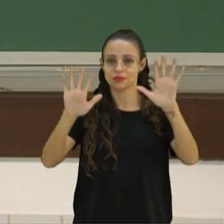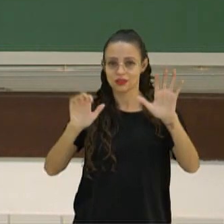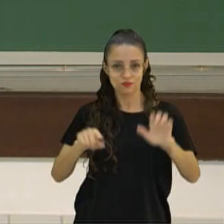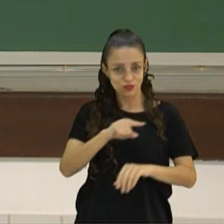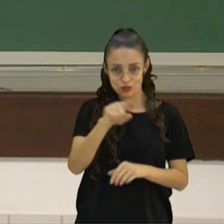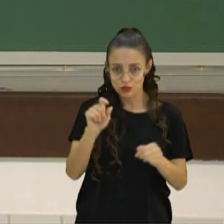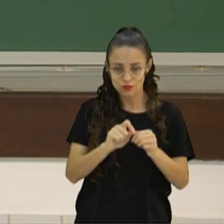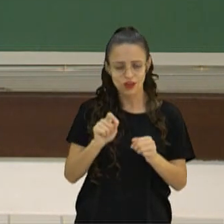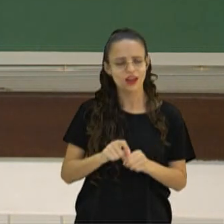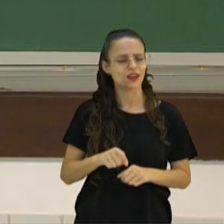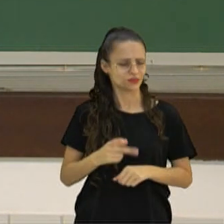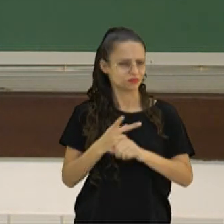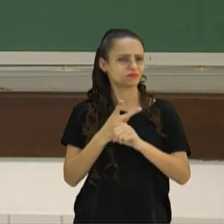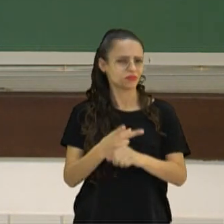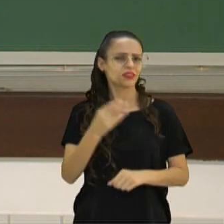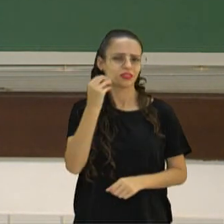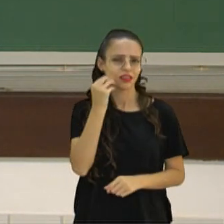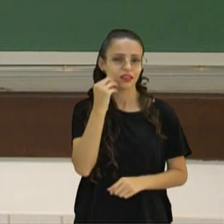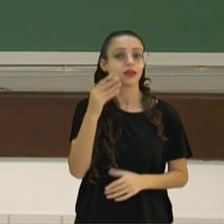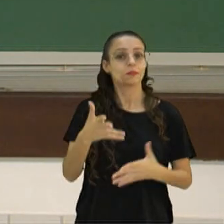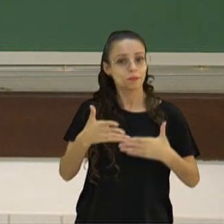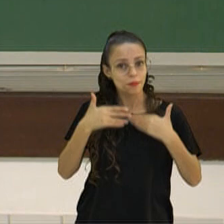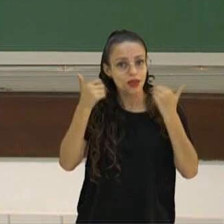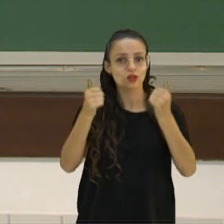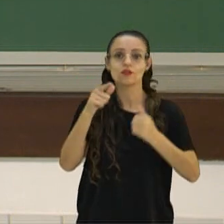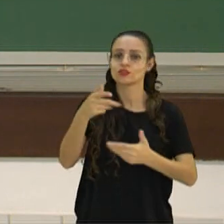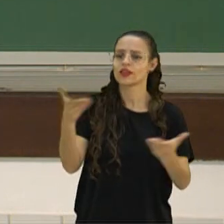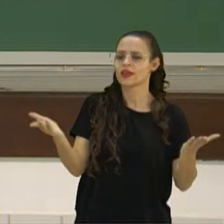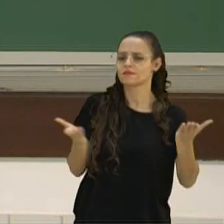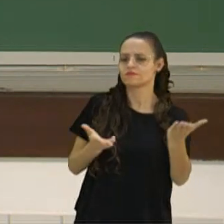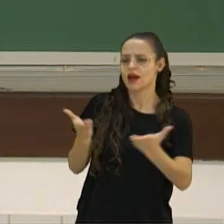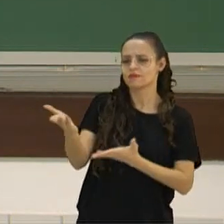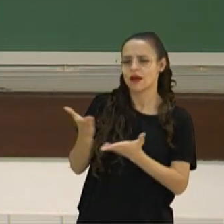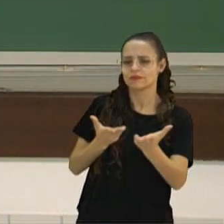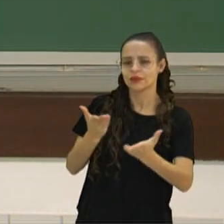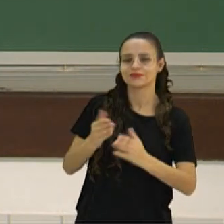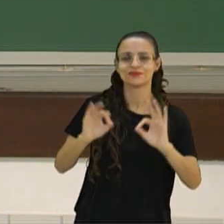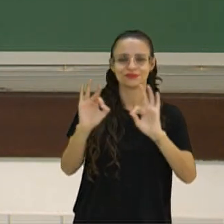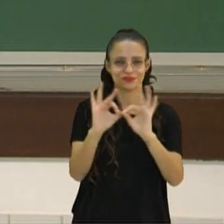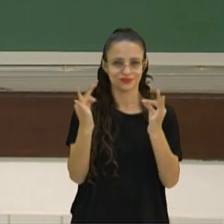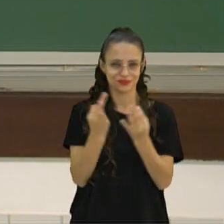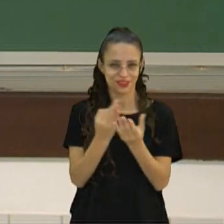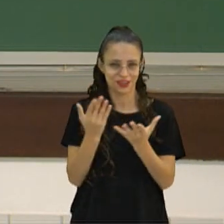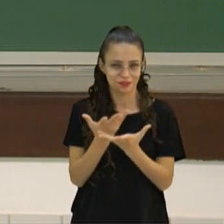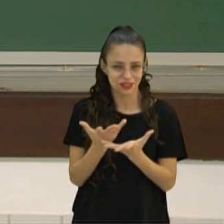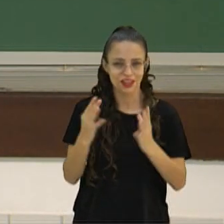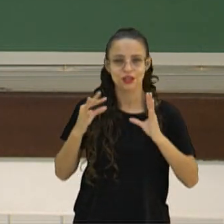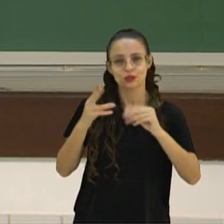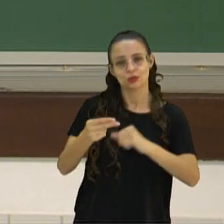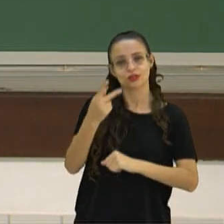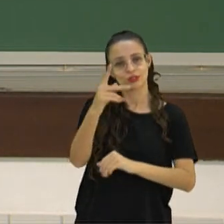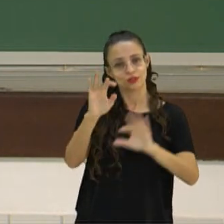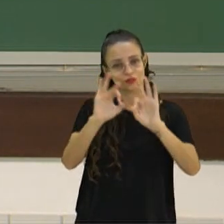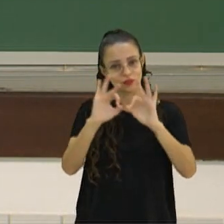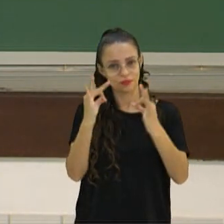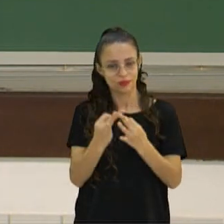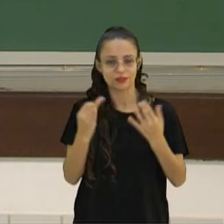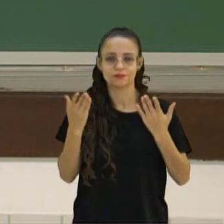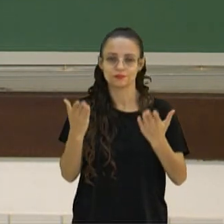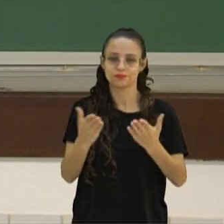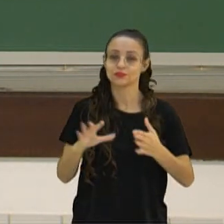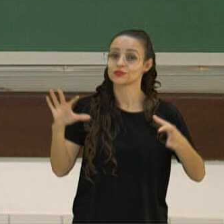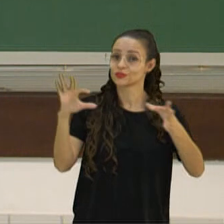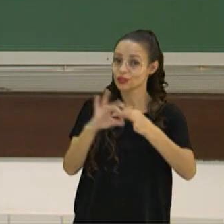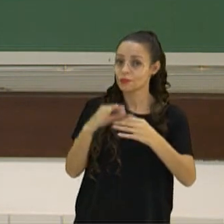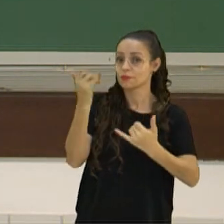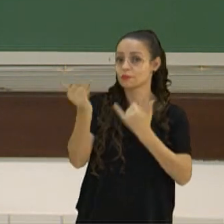realiza, procura realizar aí que vai melhorar a interação também entre familiares, entre todos da sua família aí, através